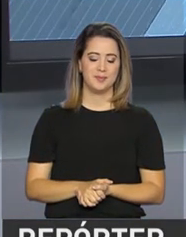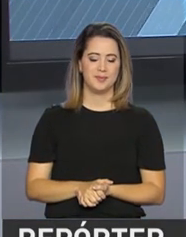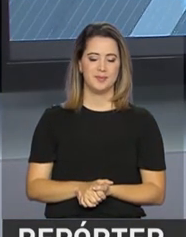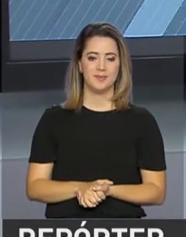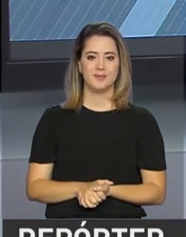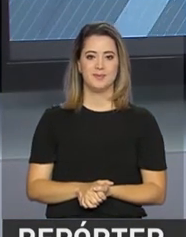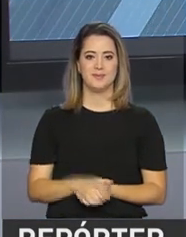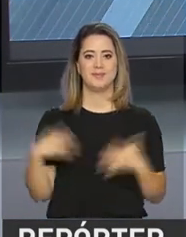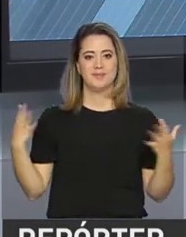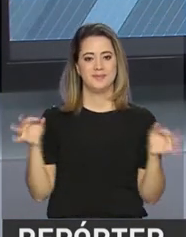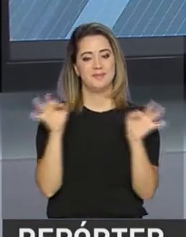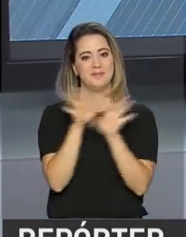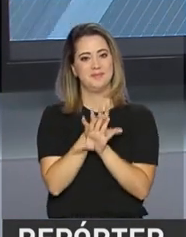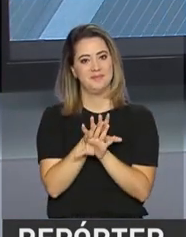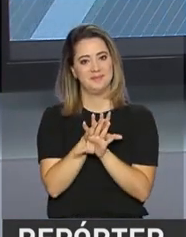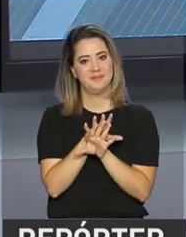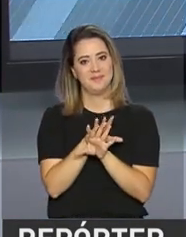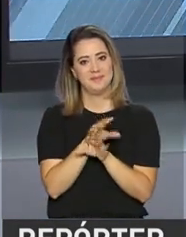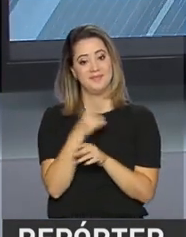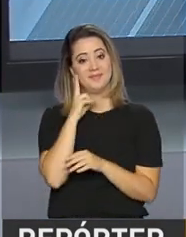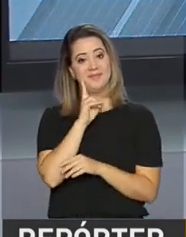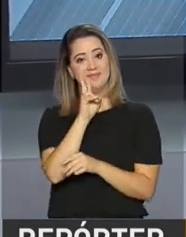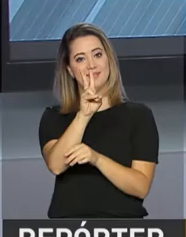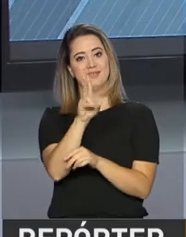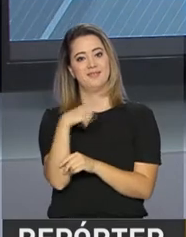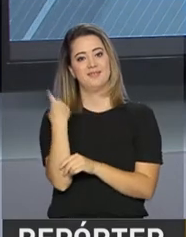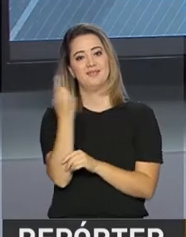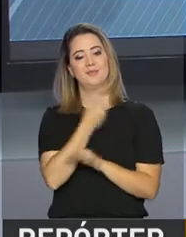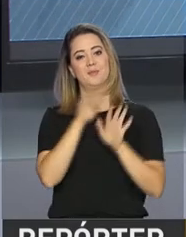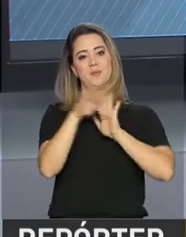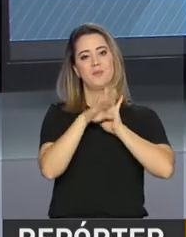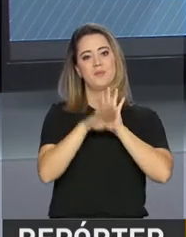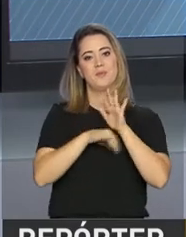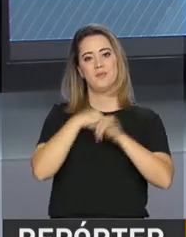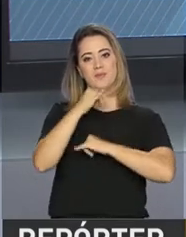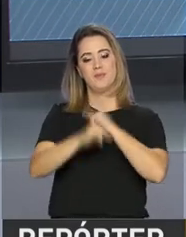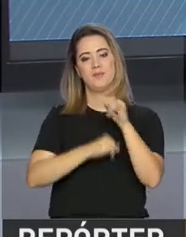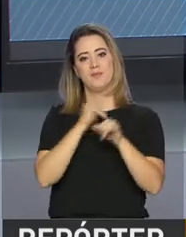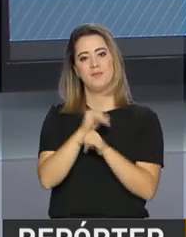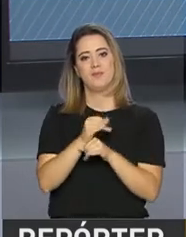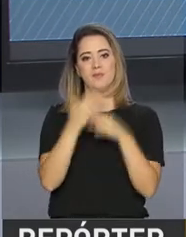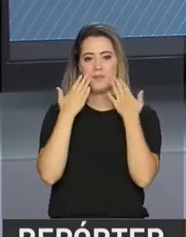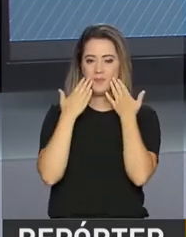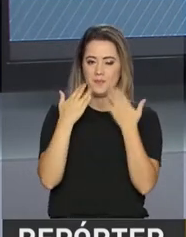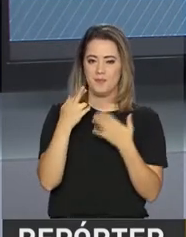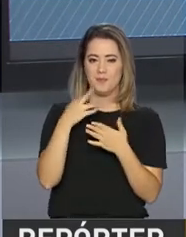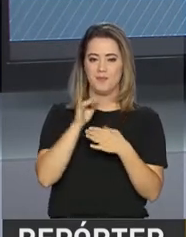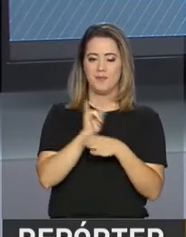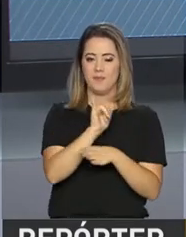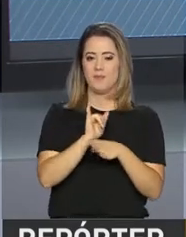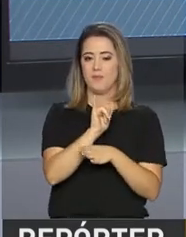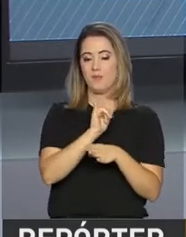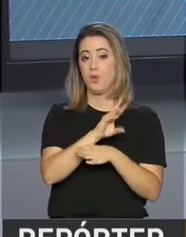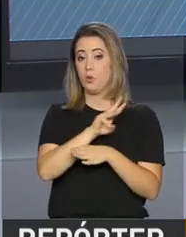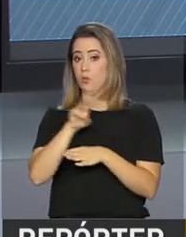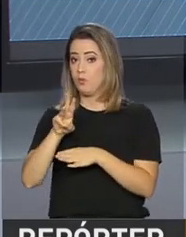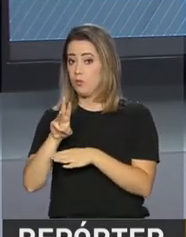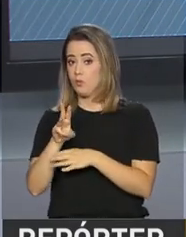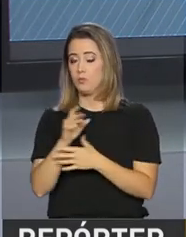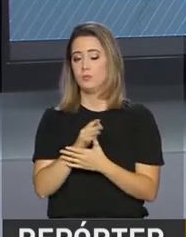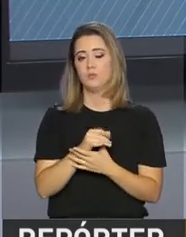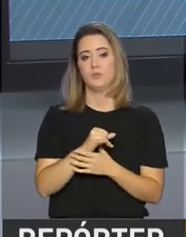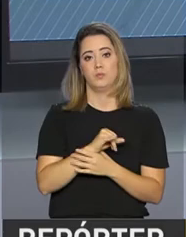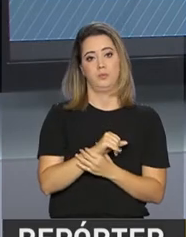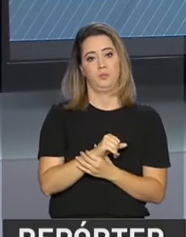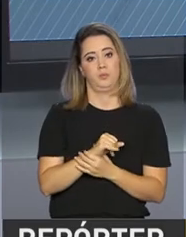esta edição termina aqui e você pode acompanhar a nossa programação pela internet no site da npr ou então em nosso canal no youtube